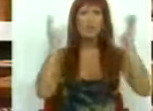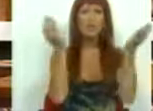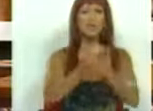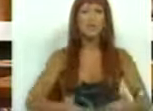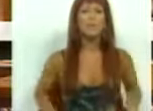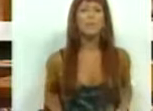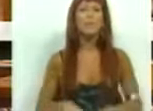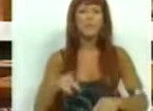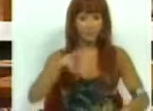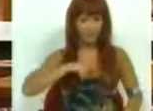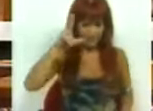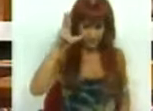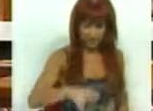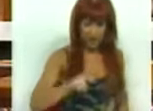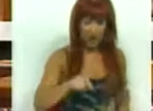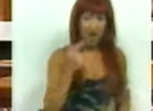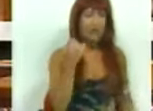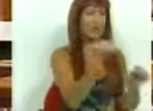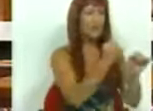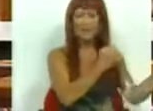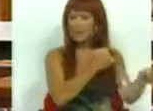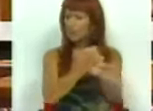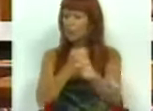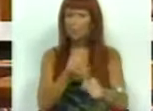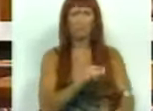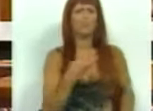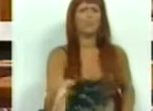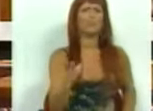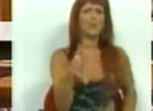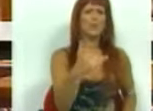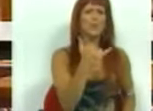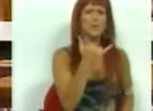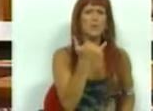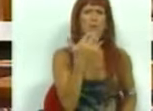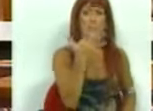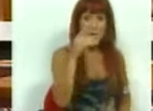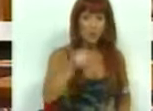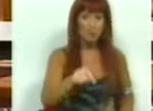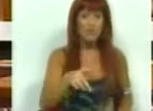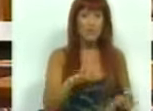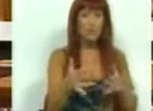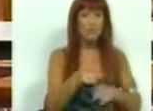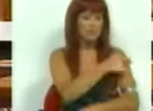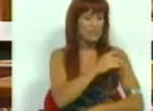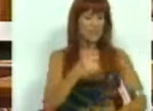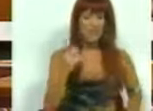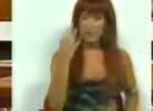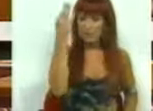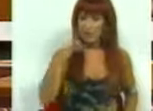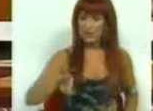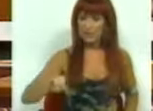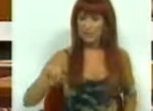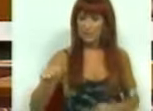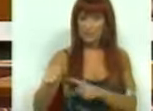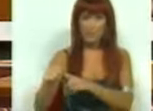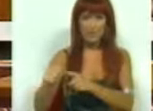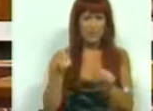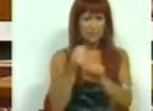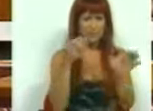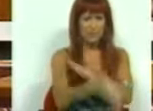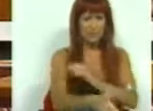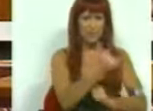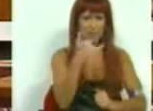geral. Em Portugal, estas entidades, que ascendem a quase 5 mil e que representam cerca de 6% do PIB,